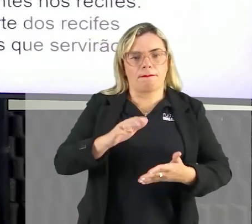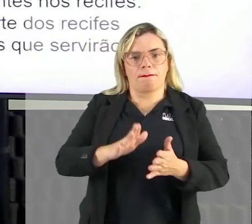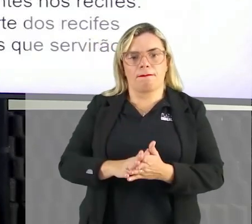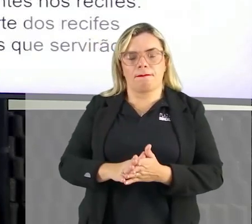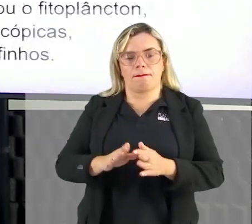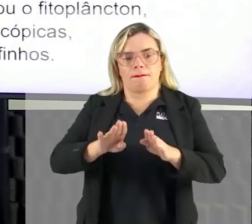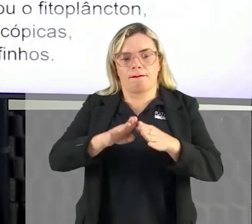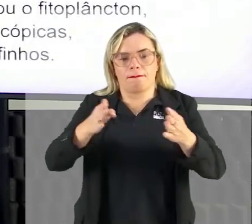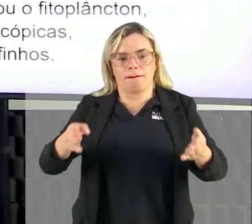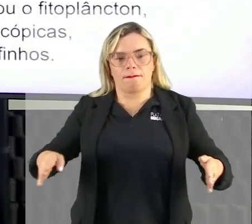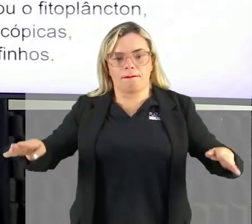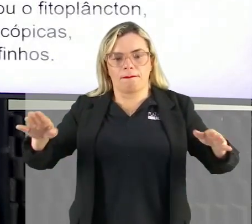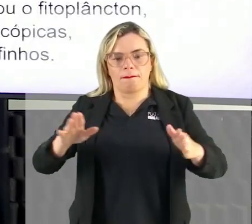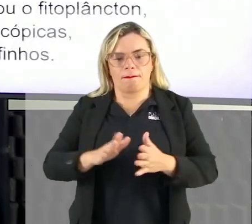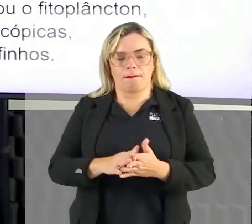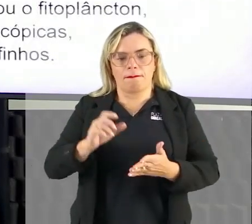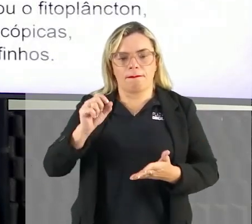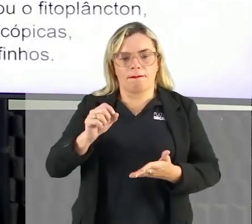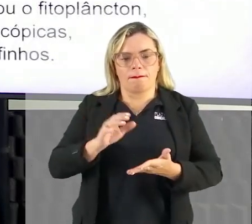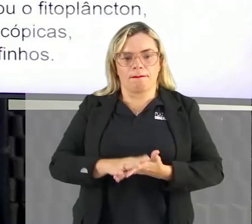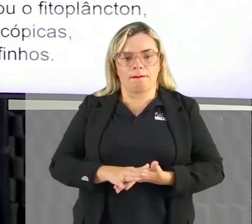marinha.